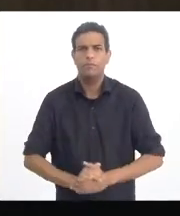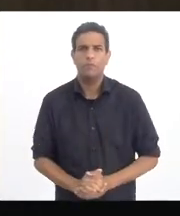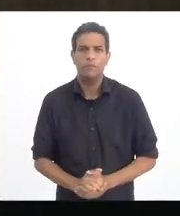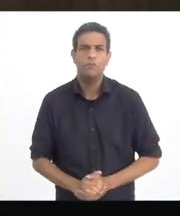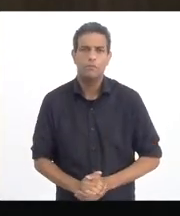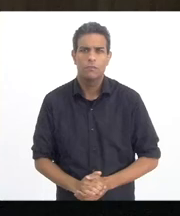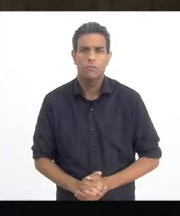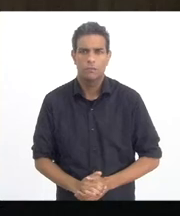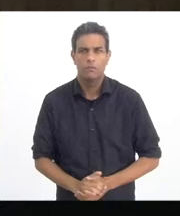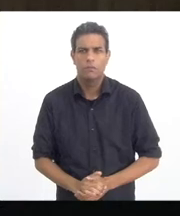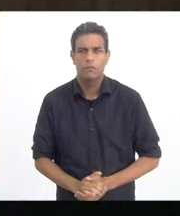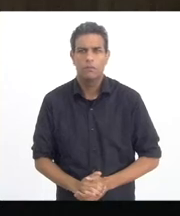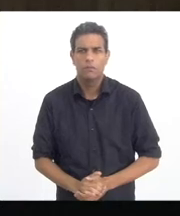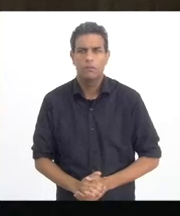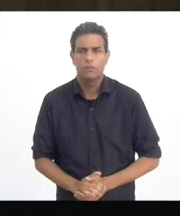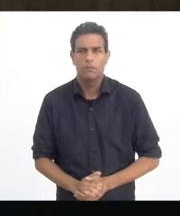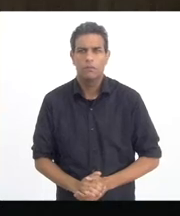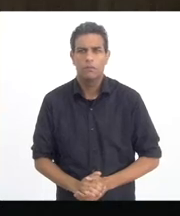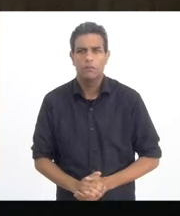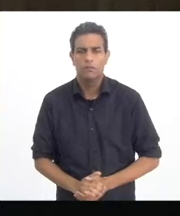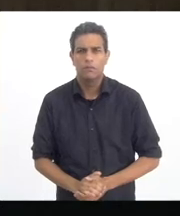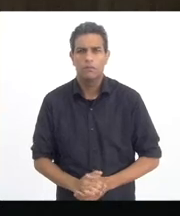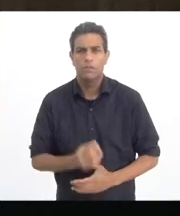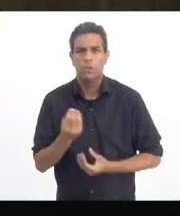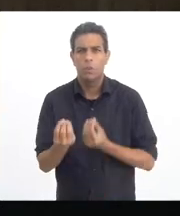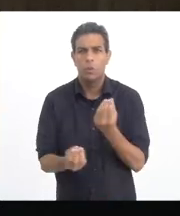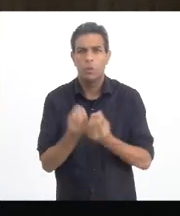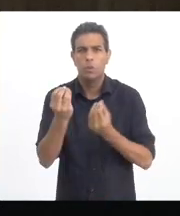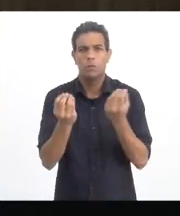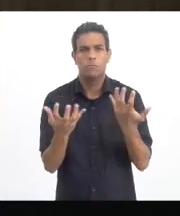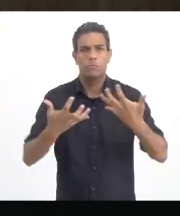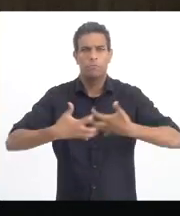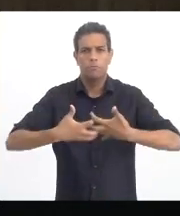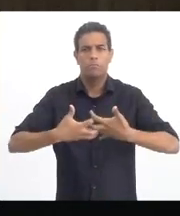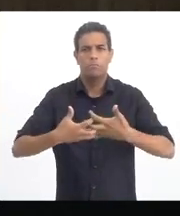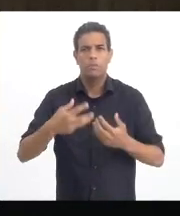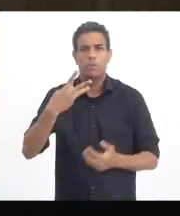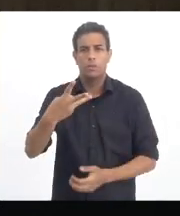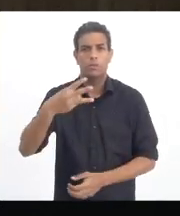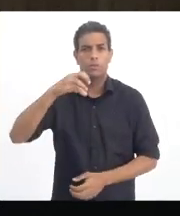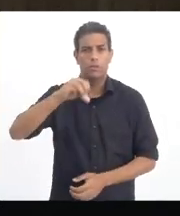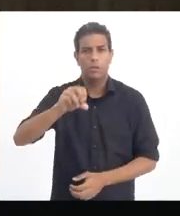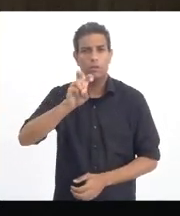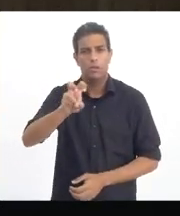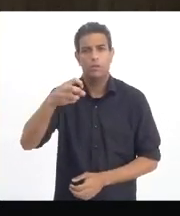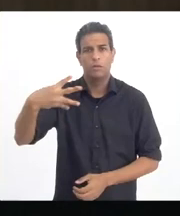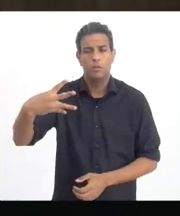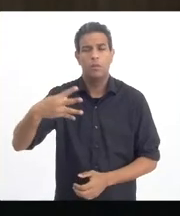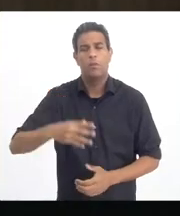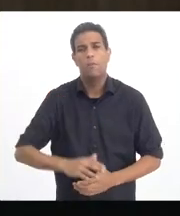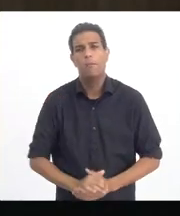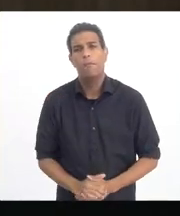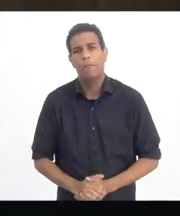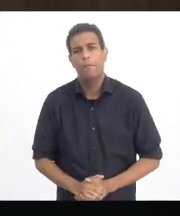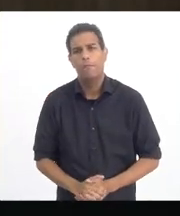por conta do princípio da simetria previsto na Lei 13.954, da Lei Federal.